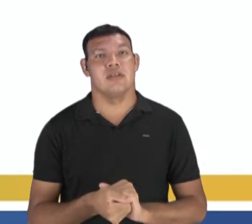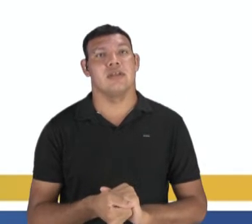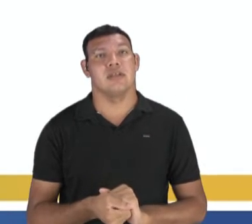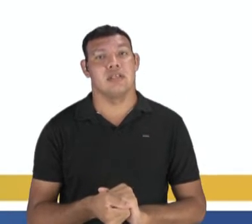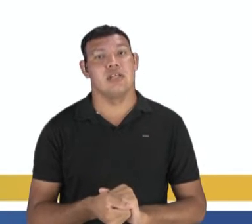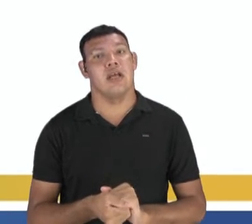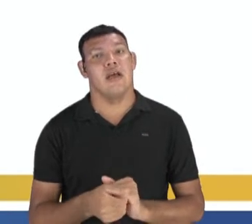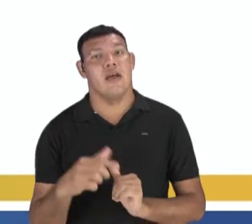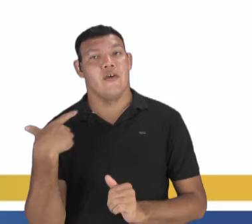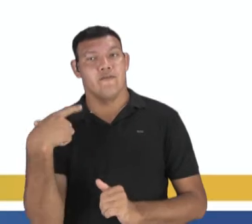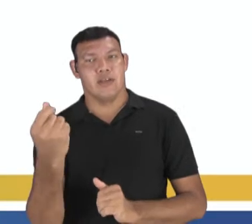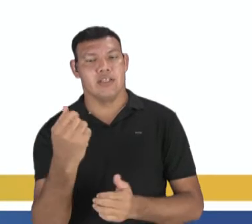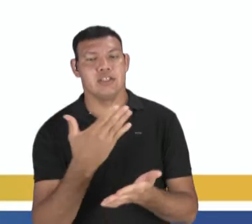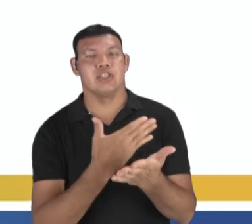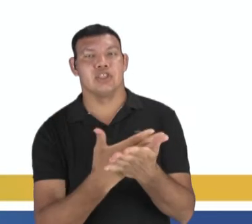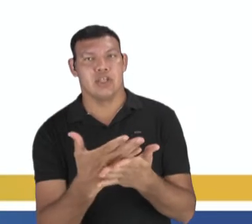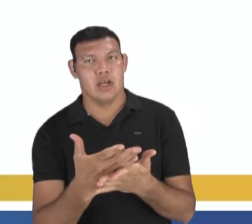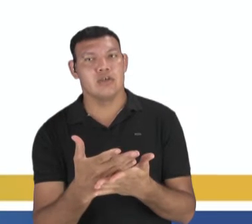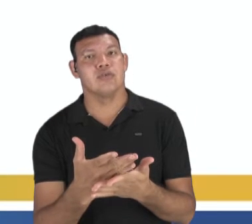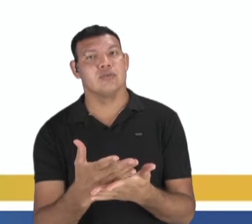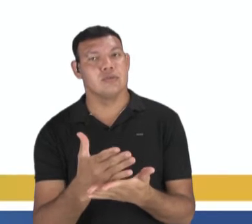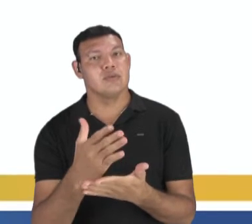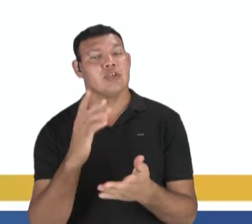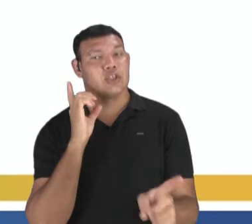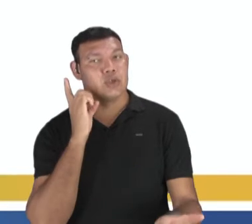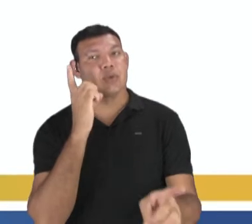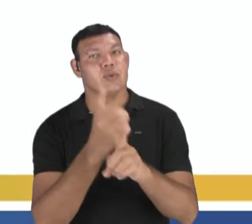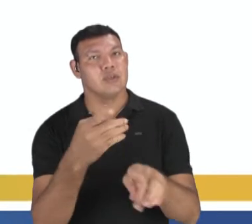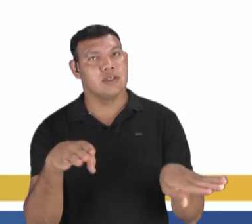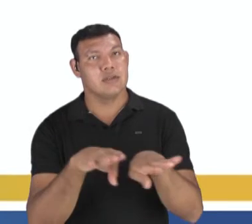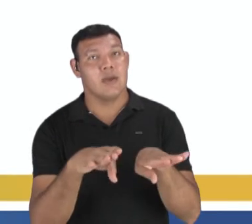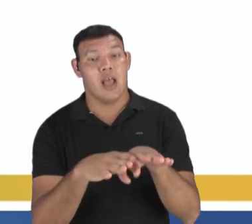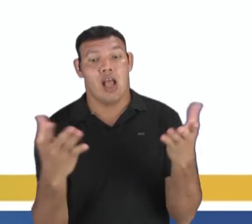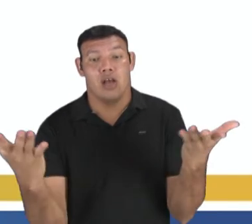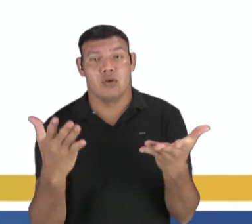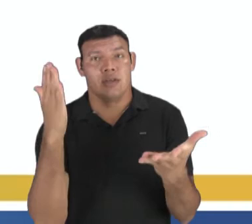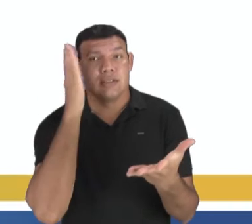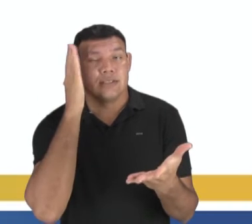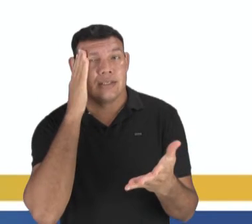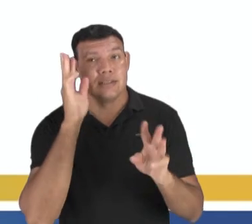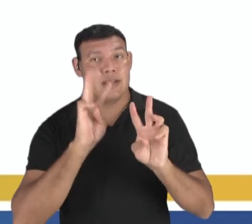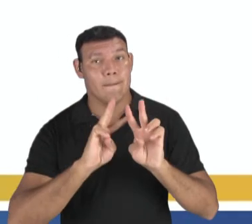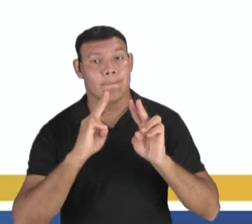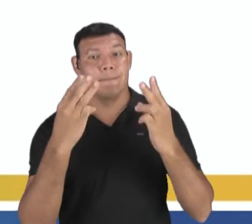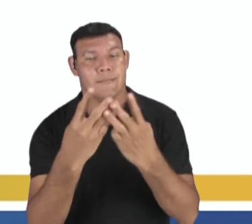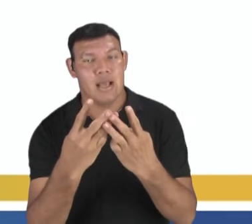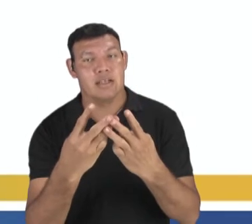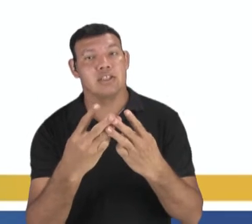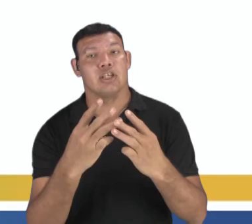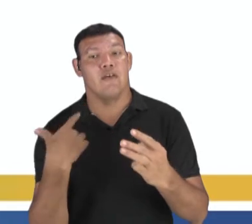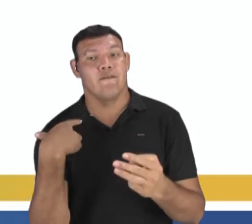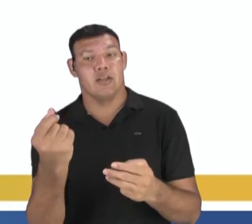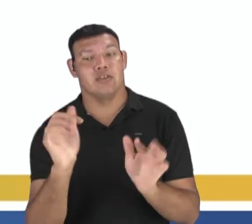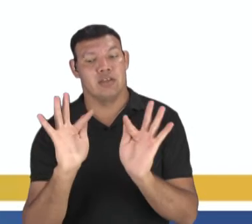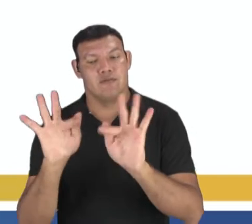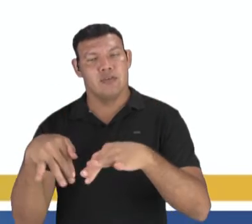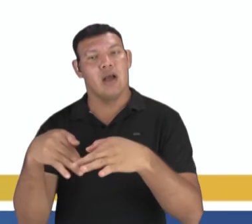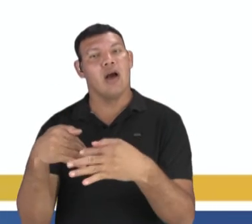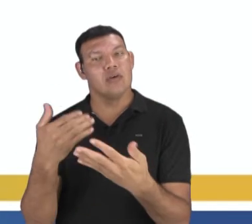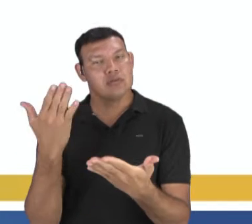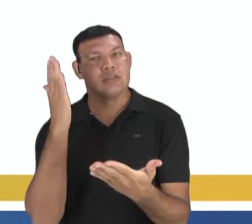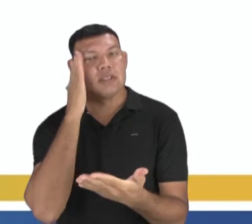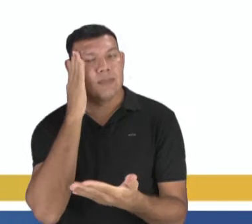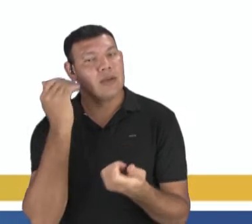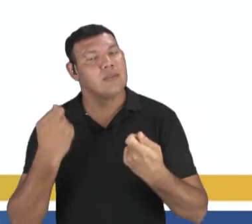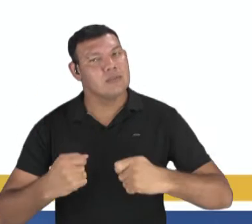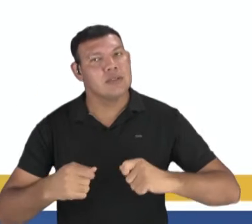eu descobri. Só que eu preciso saber a velocidade final dos dois. Então, mais uma vez, a gente recorre aqui na tabelinha, ó. Tá